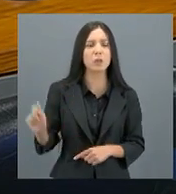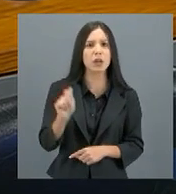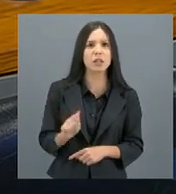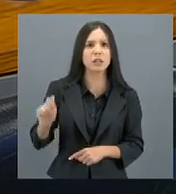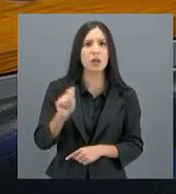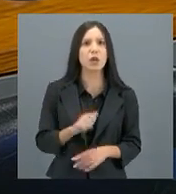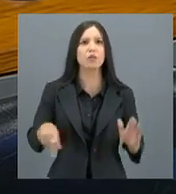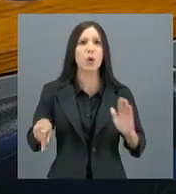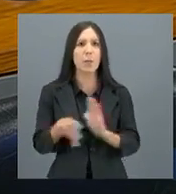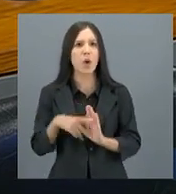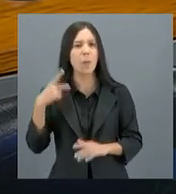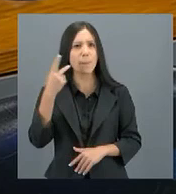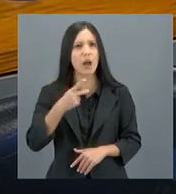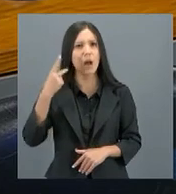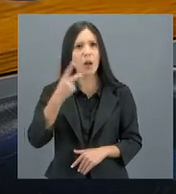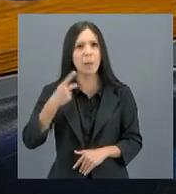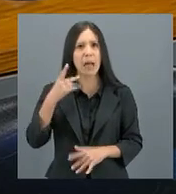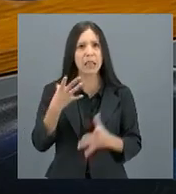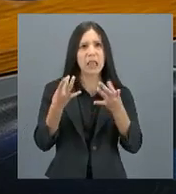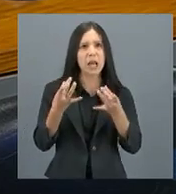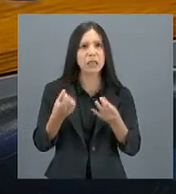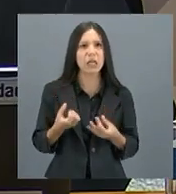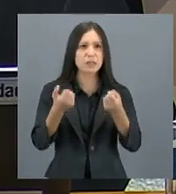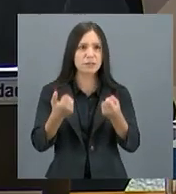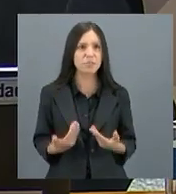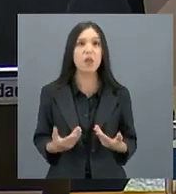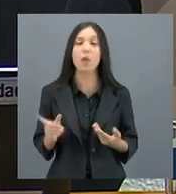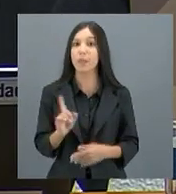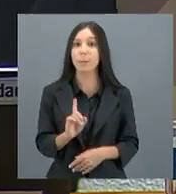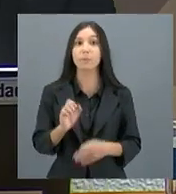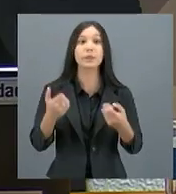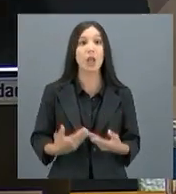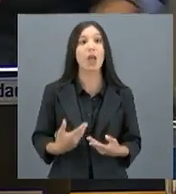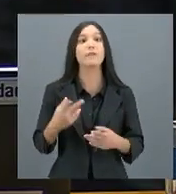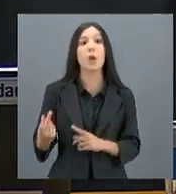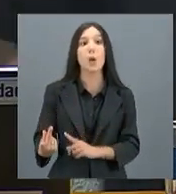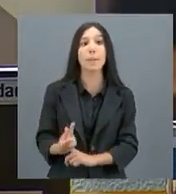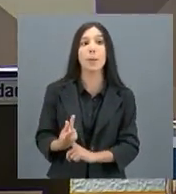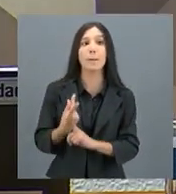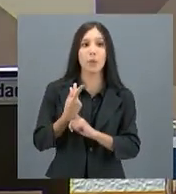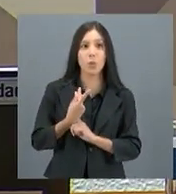Foi no parlamento? Ele chegou a detalhar alguma coisa, doutor? Não. Ele falou, fui procurado,